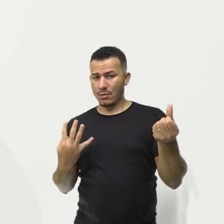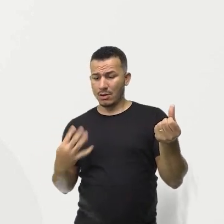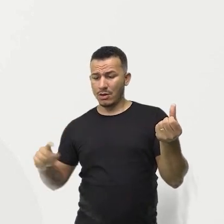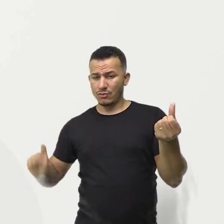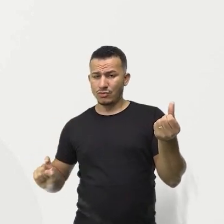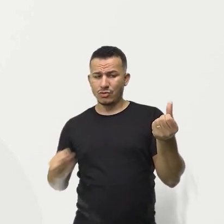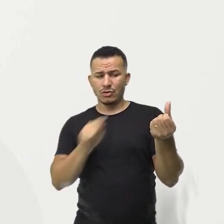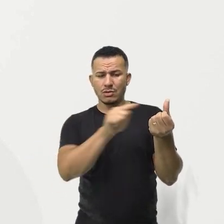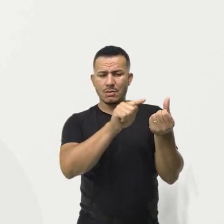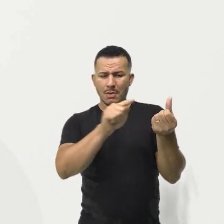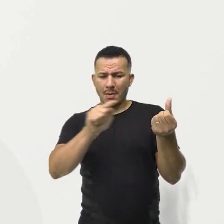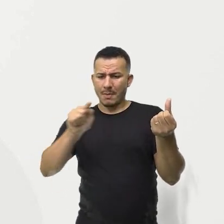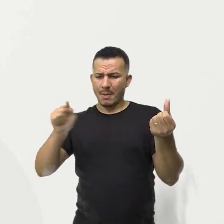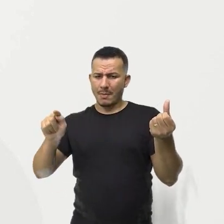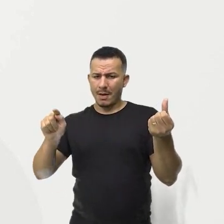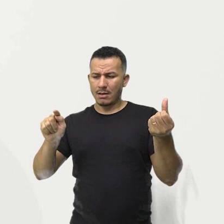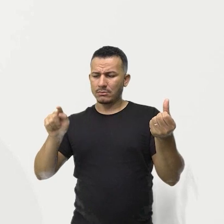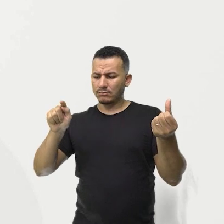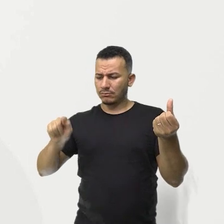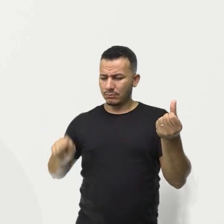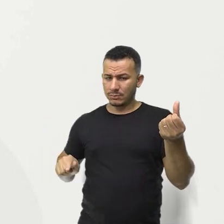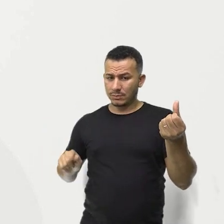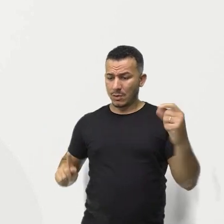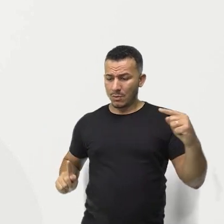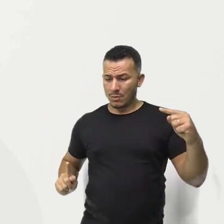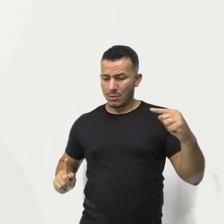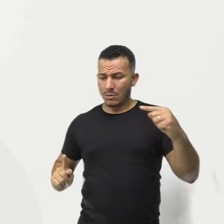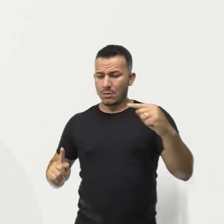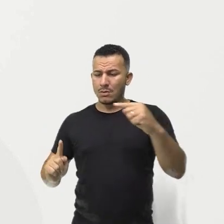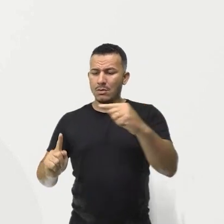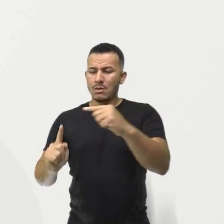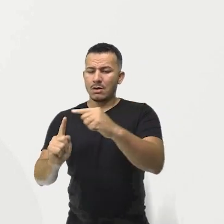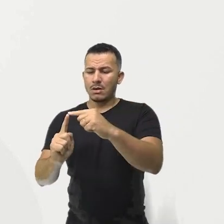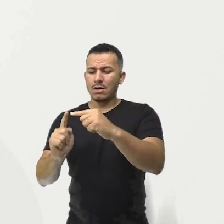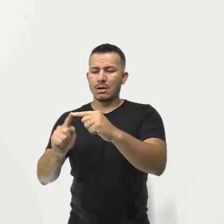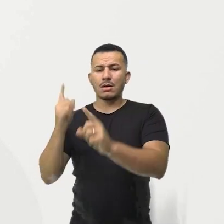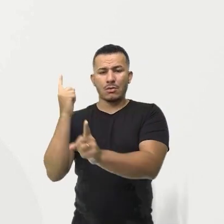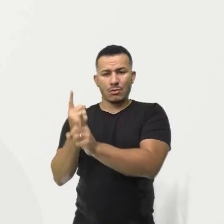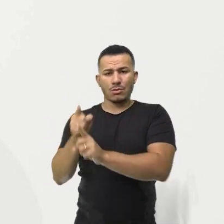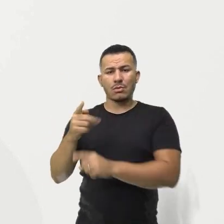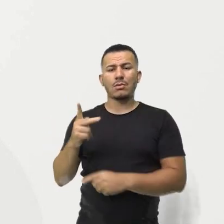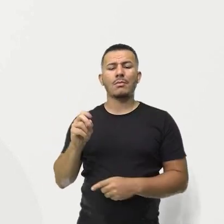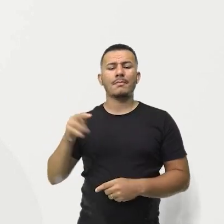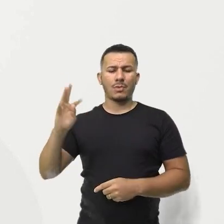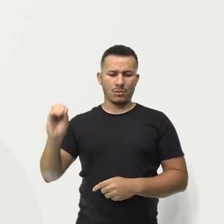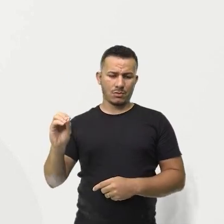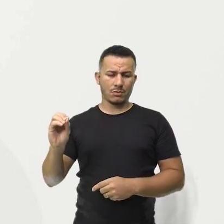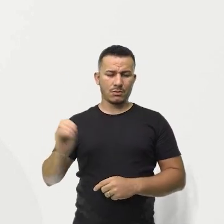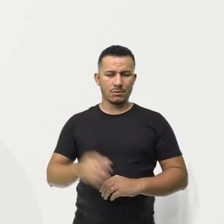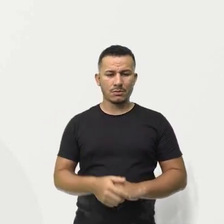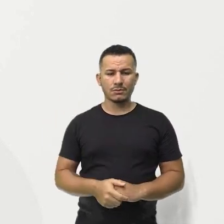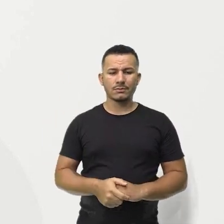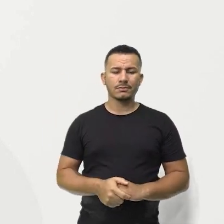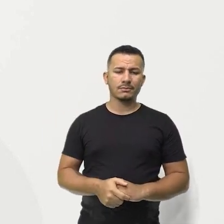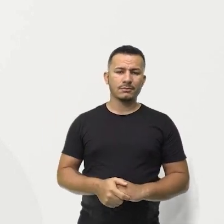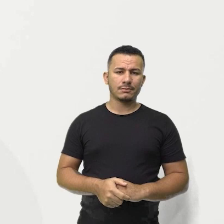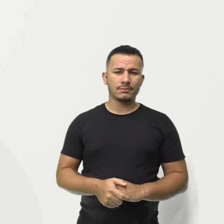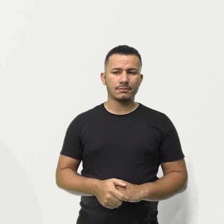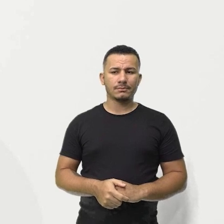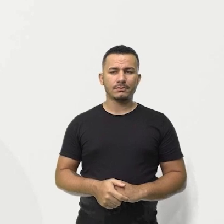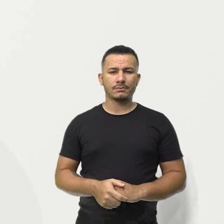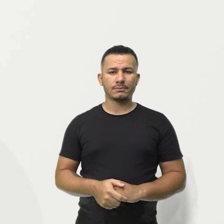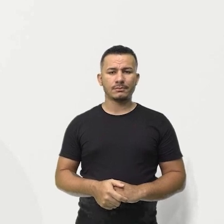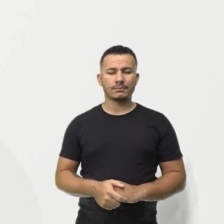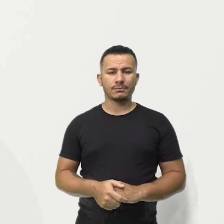ó. E aqui no 6 é o y. E o 4 é o x, ó. Tá bom?